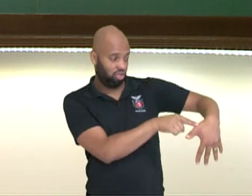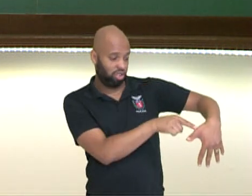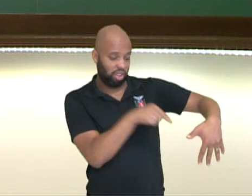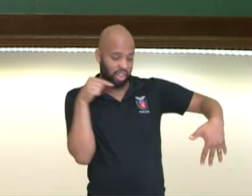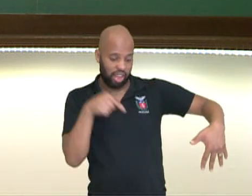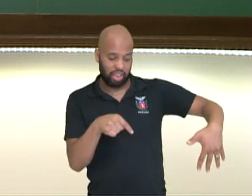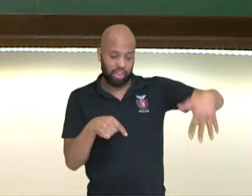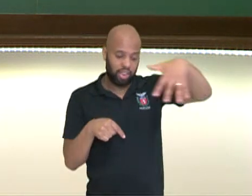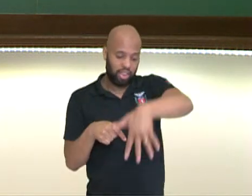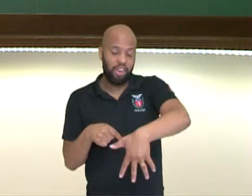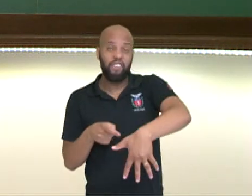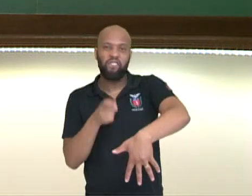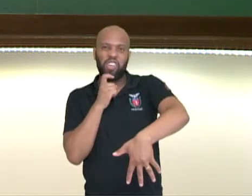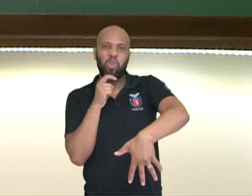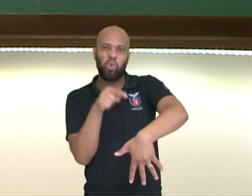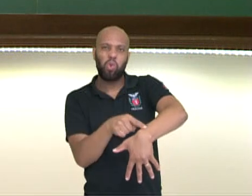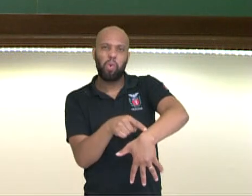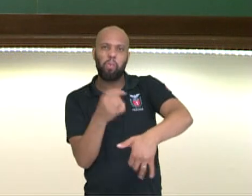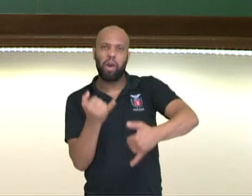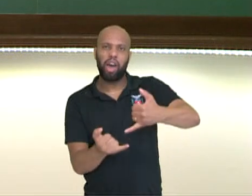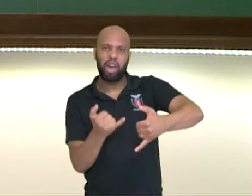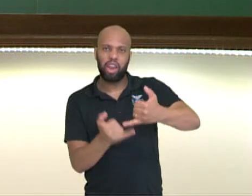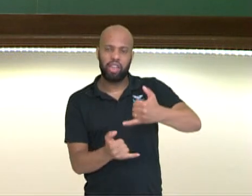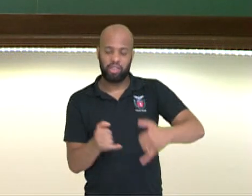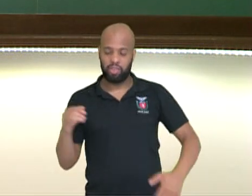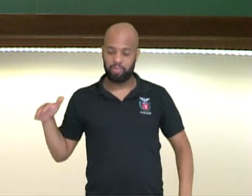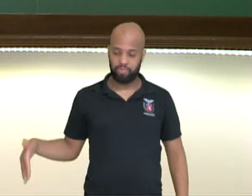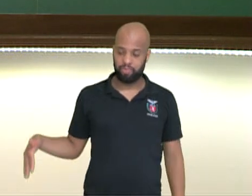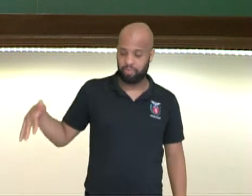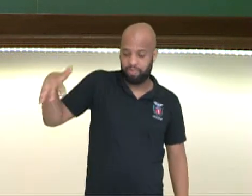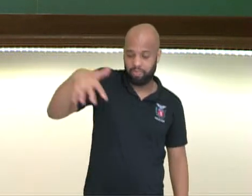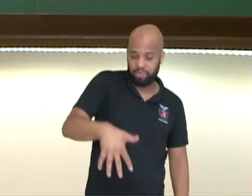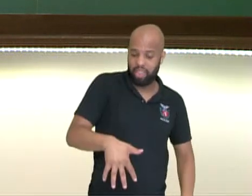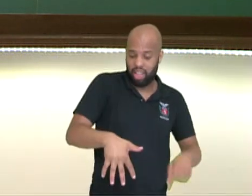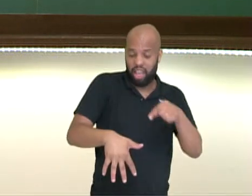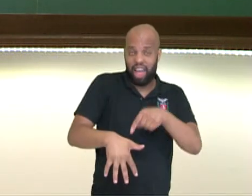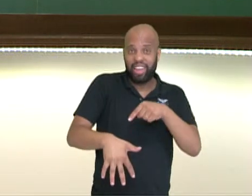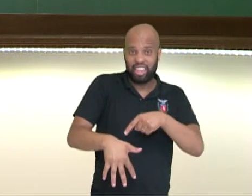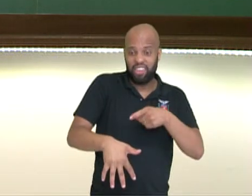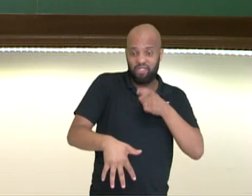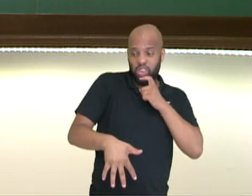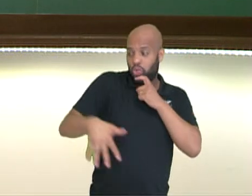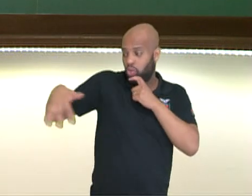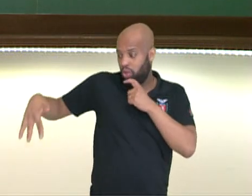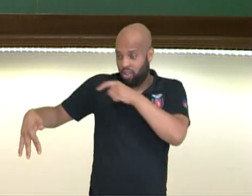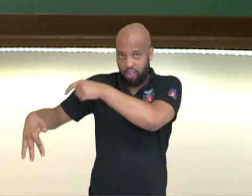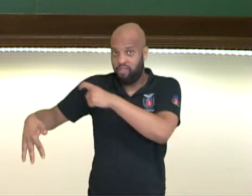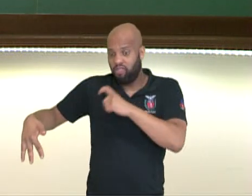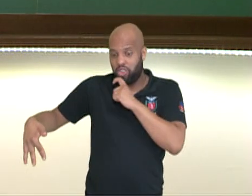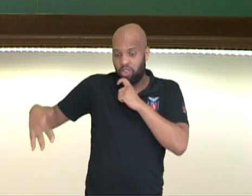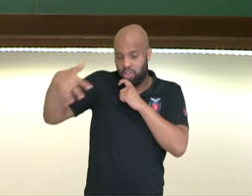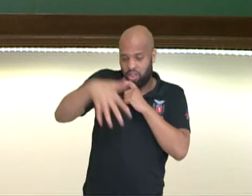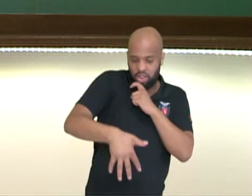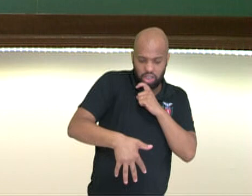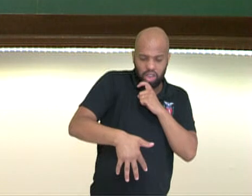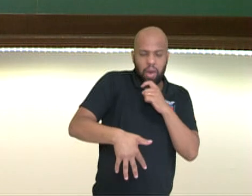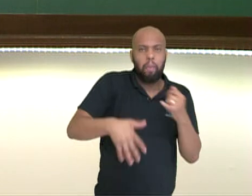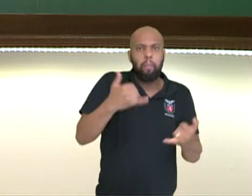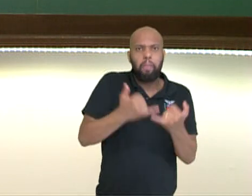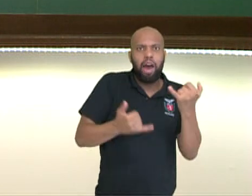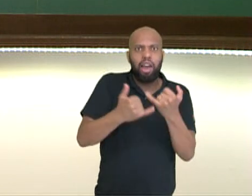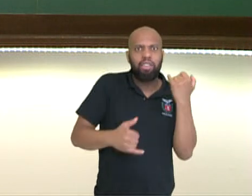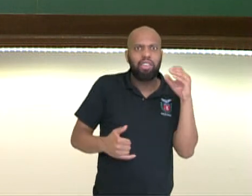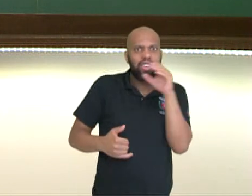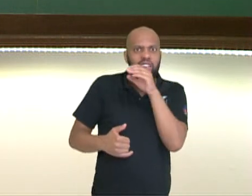mão que estava na água fria, a água morna vai estar quente. Ou seja, as suas mãos, que são iguais, exatamente, entre aspas,